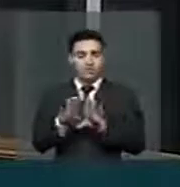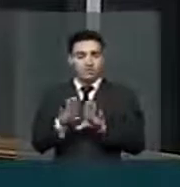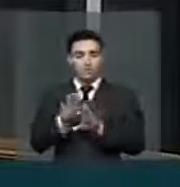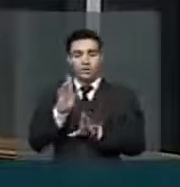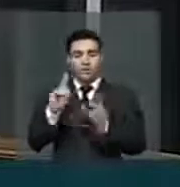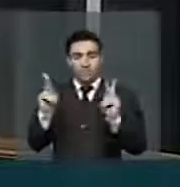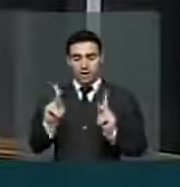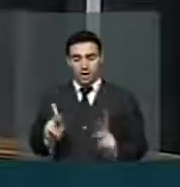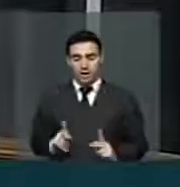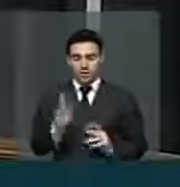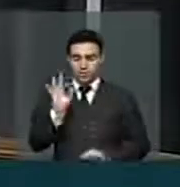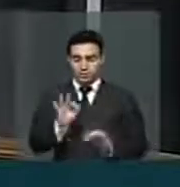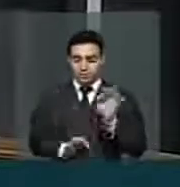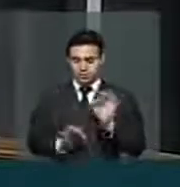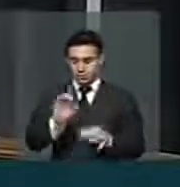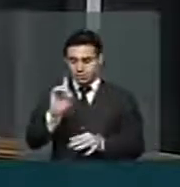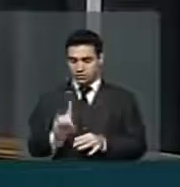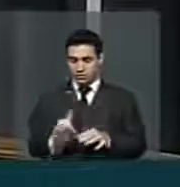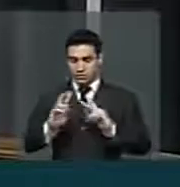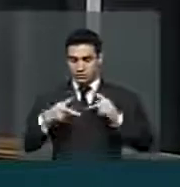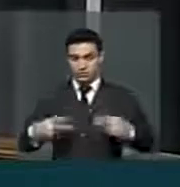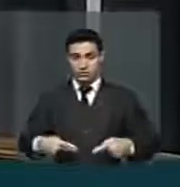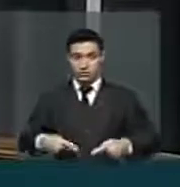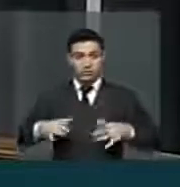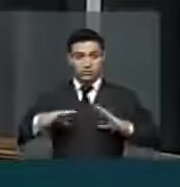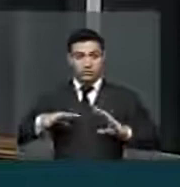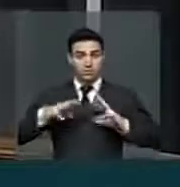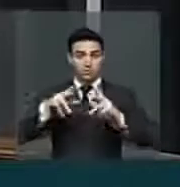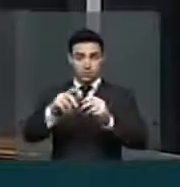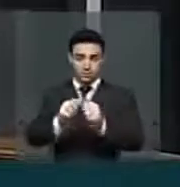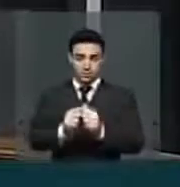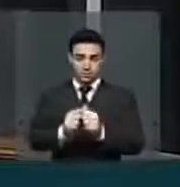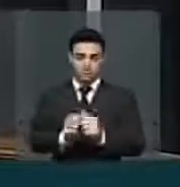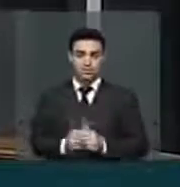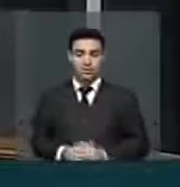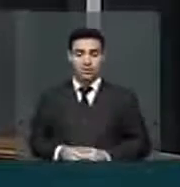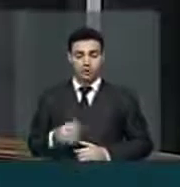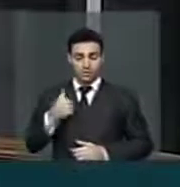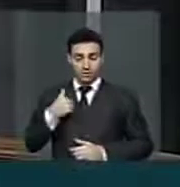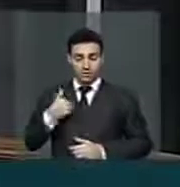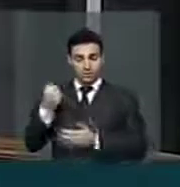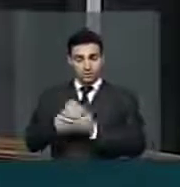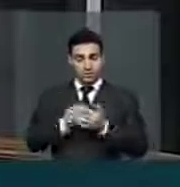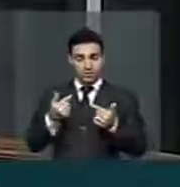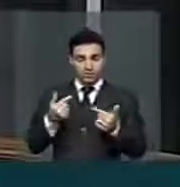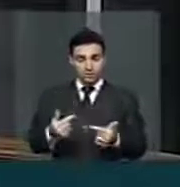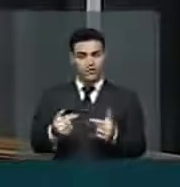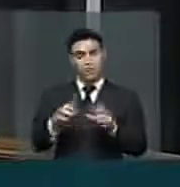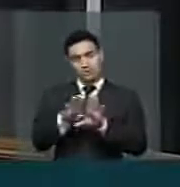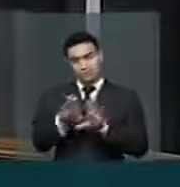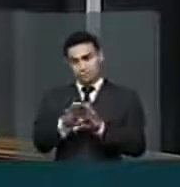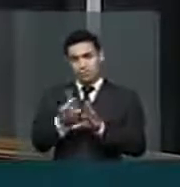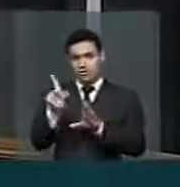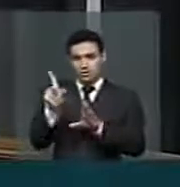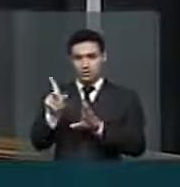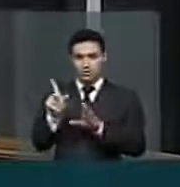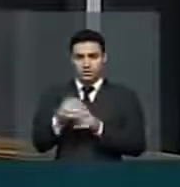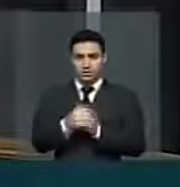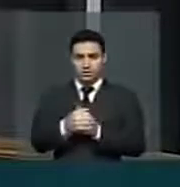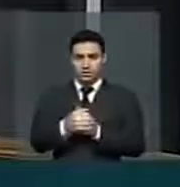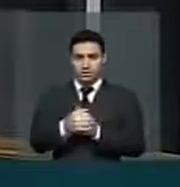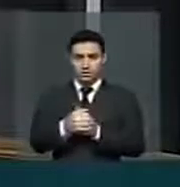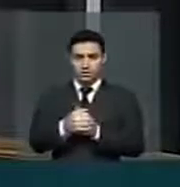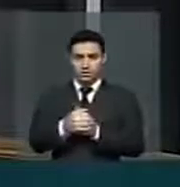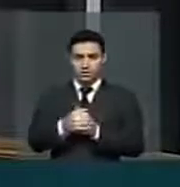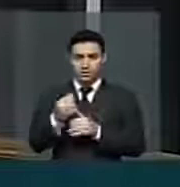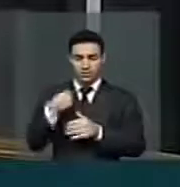e direitos humanos para todos. Minha luta, que também é luta desses, essa luta tem